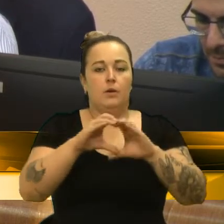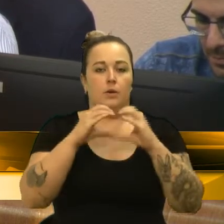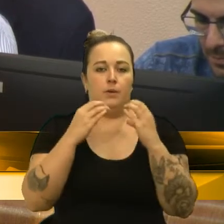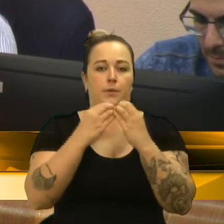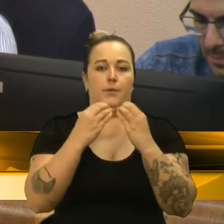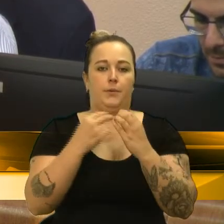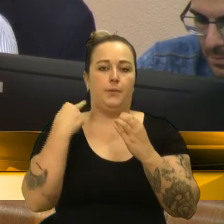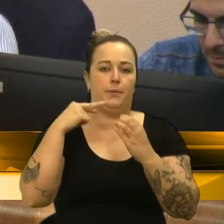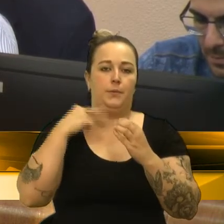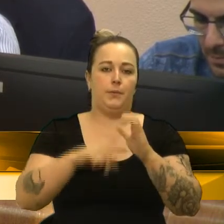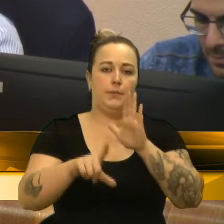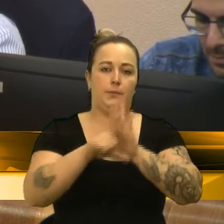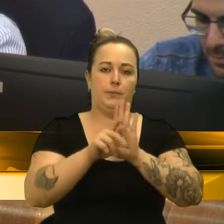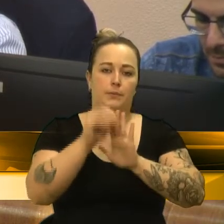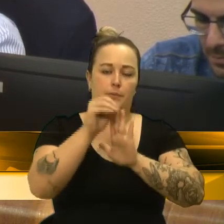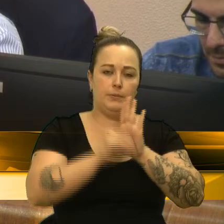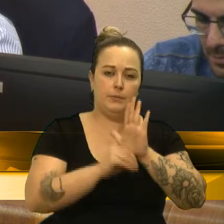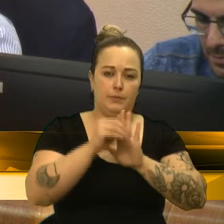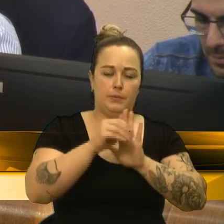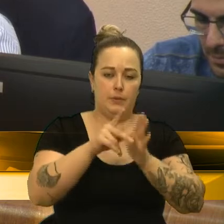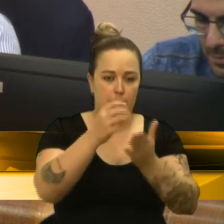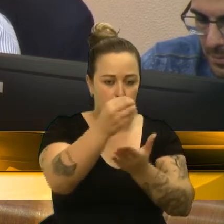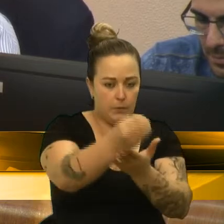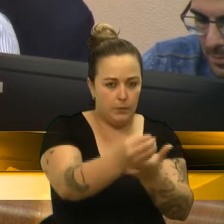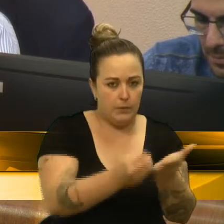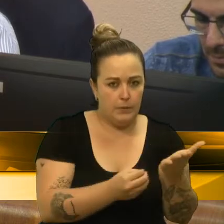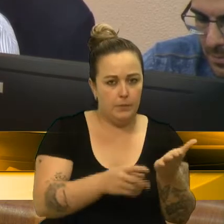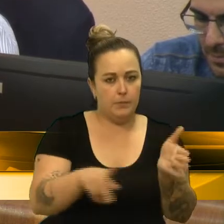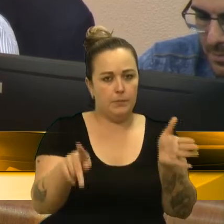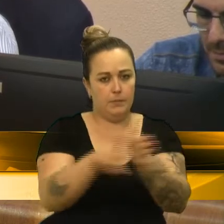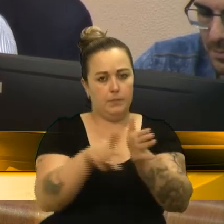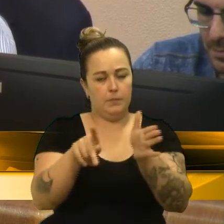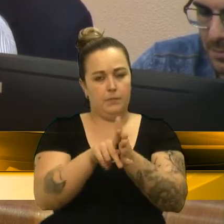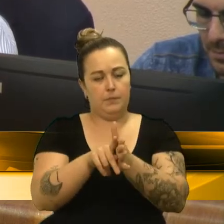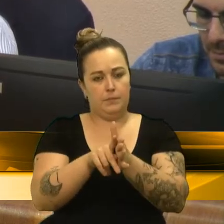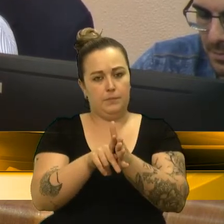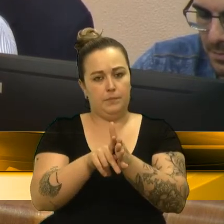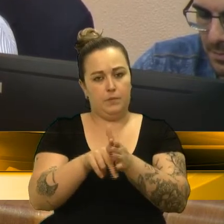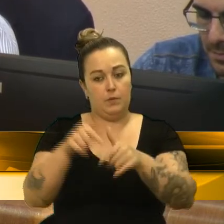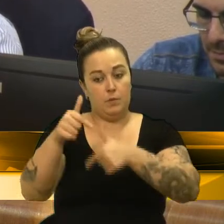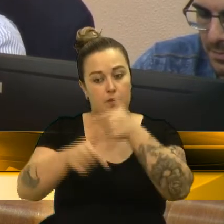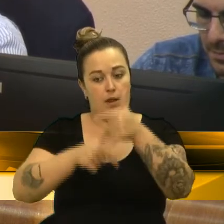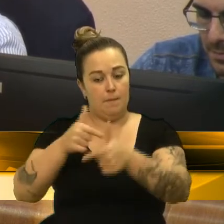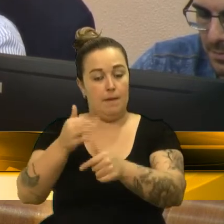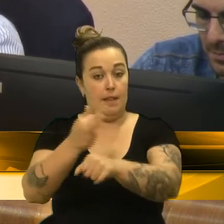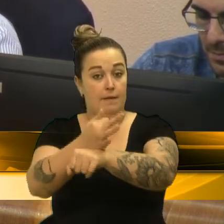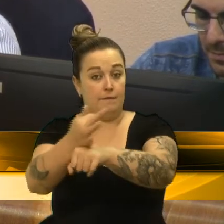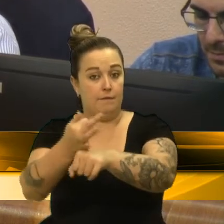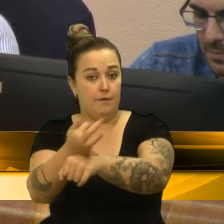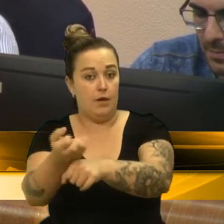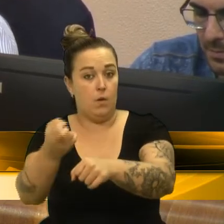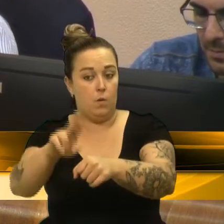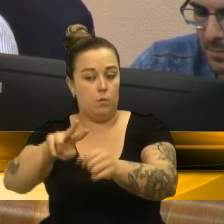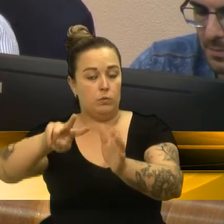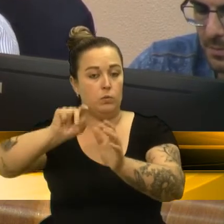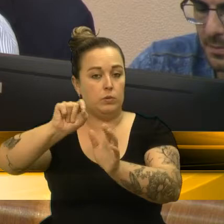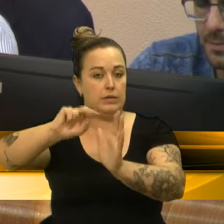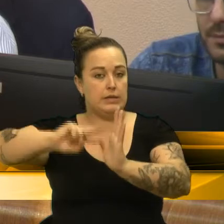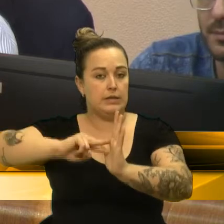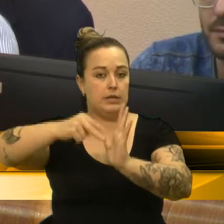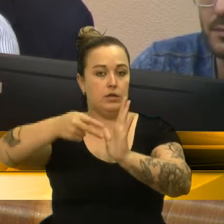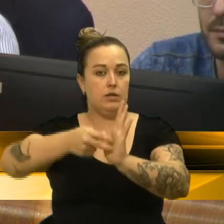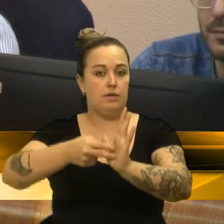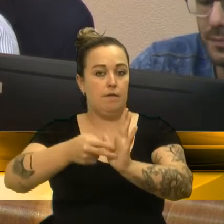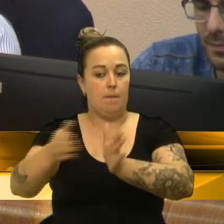na Lei Orgânica Municipal, observa-se que as sessões, reuniões e trabalhos estão suspensos no período de recesso, ou seja, os prazos interrompem-se